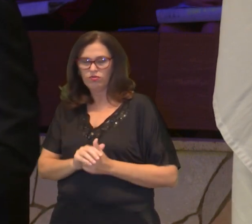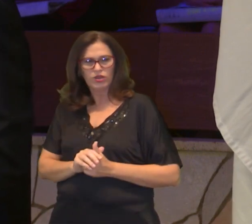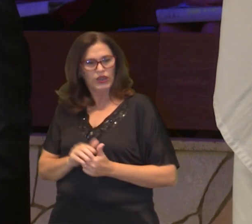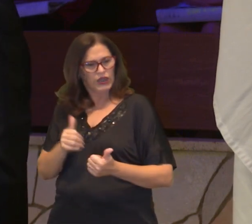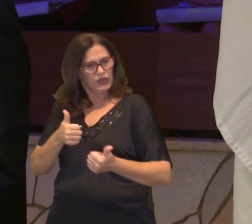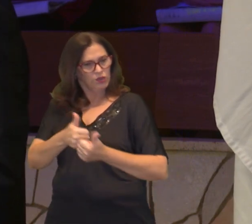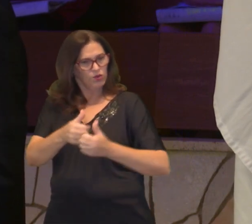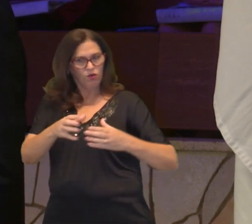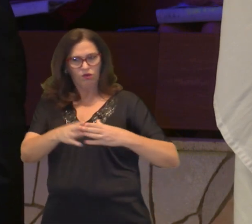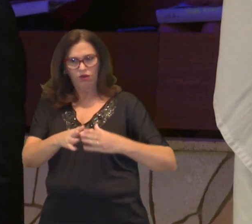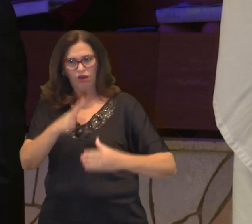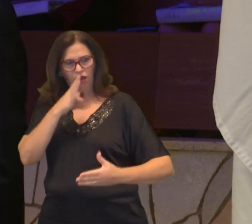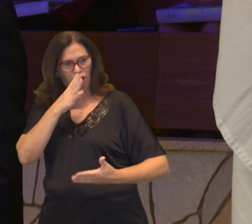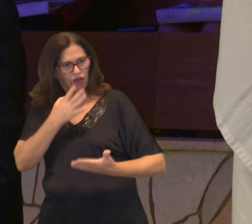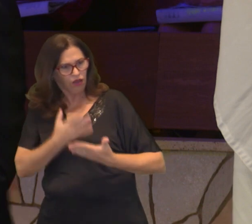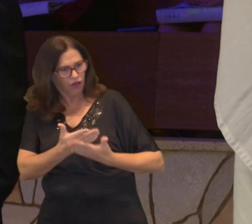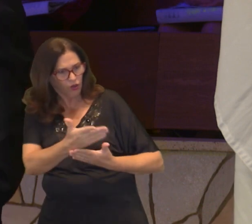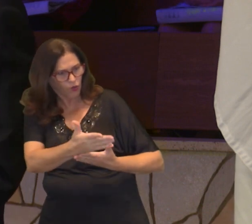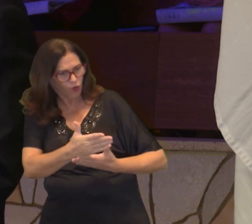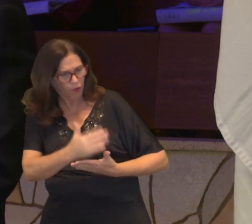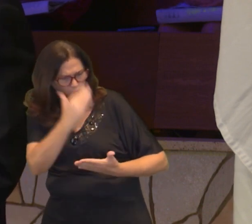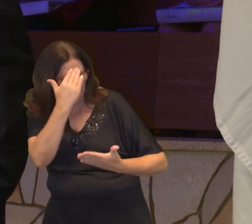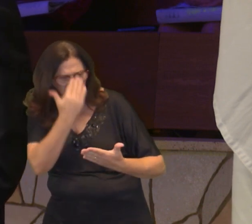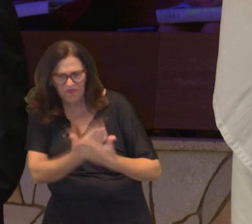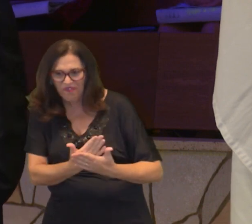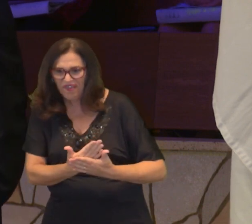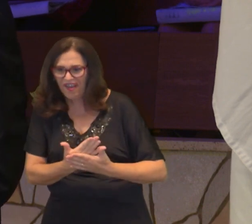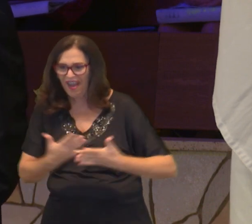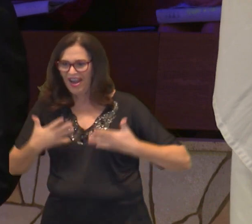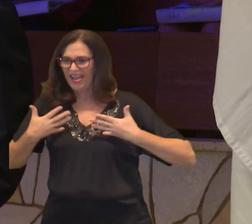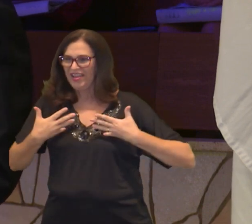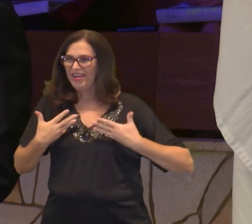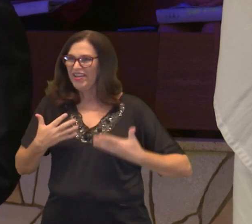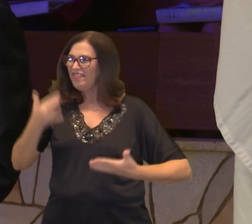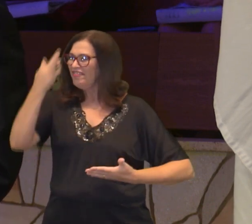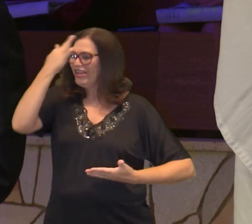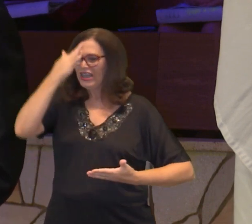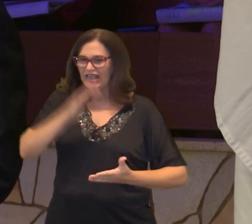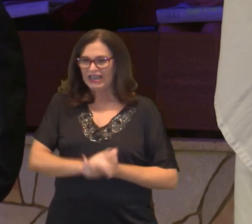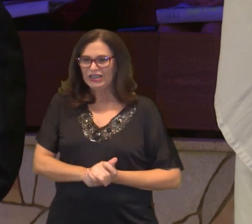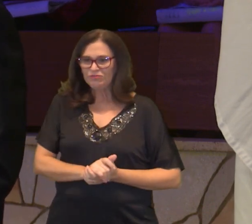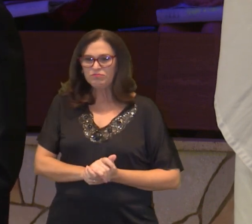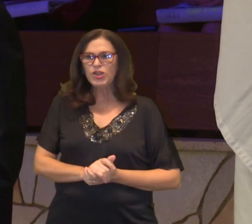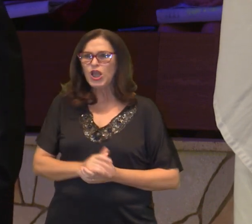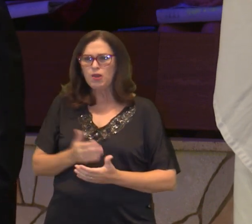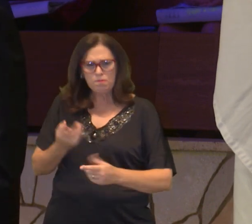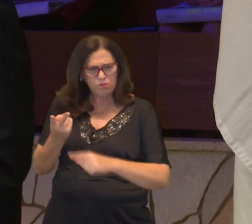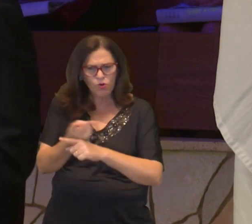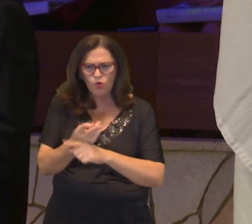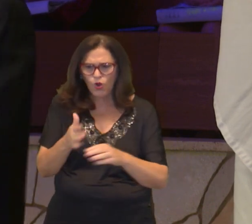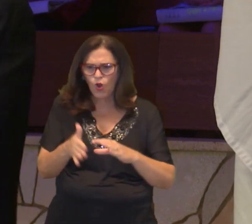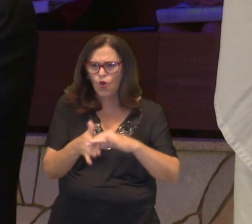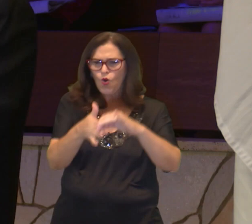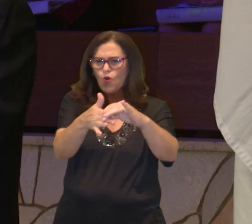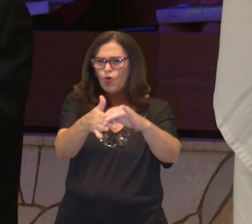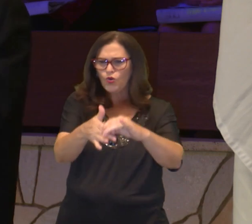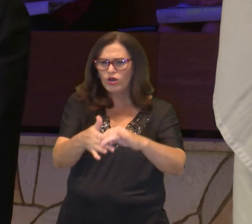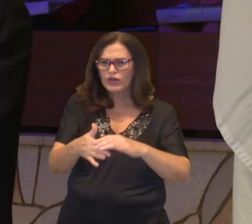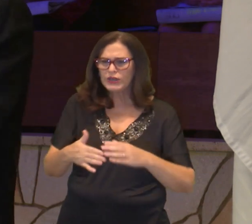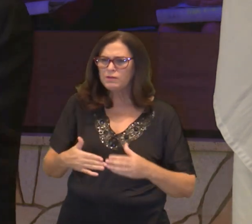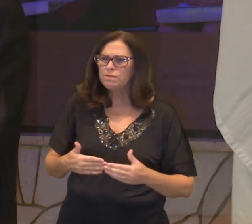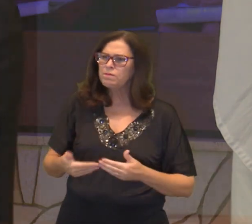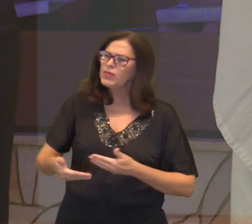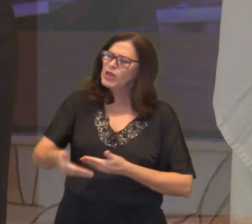com isso. E quando chegou na Inglaterra, procurou um líder morávio e teve